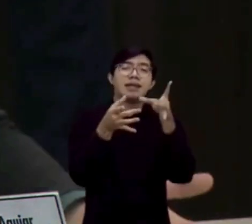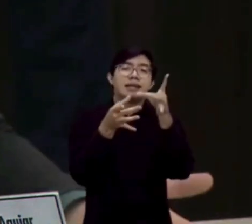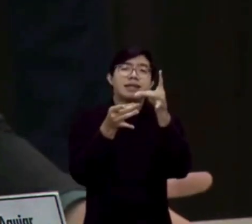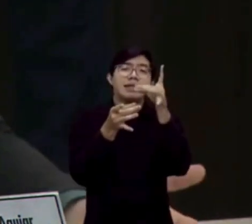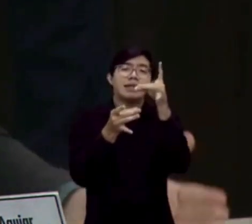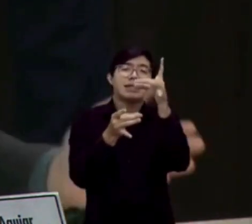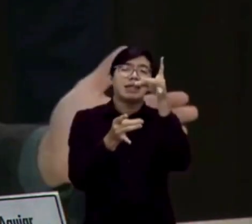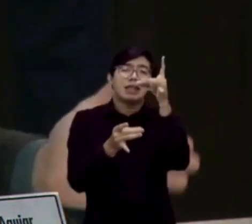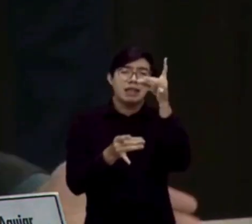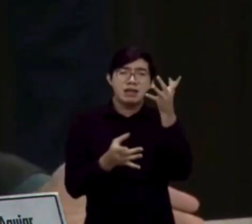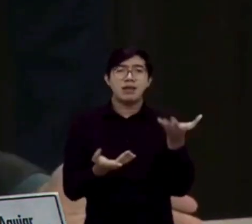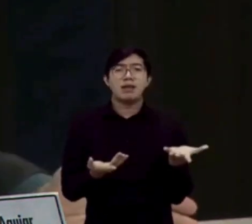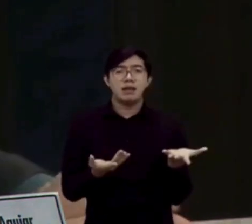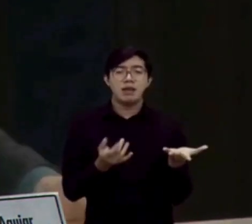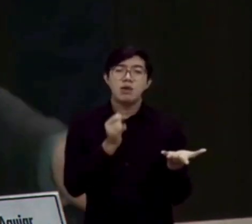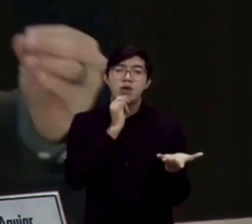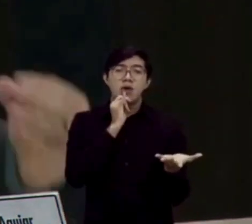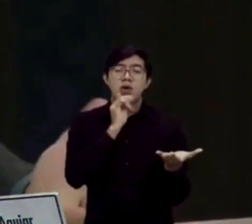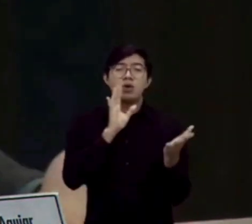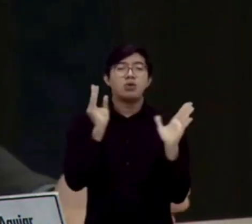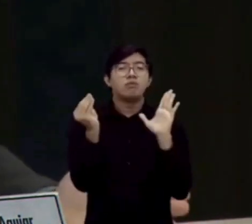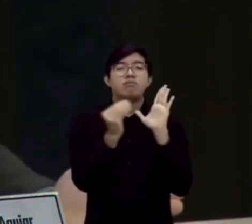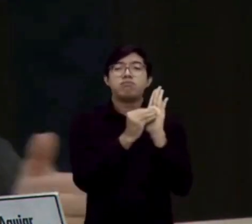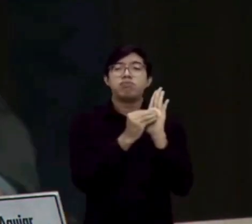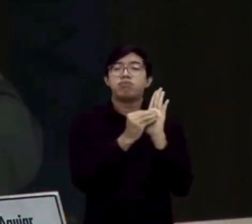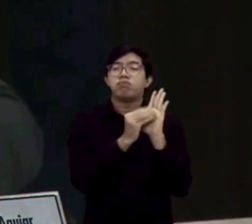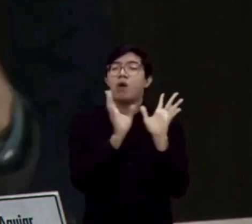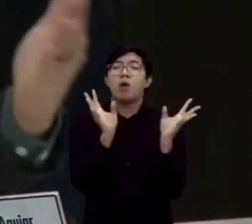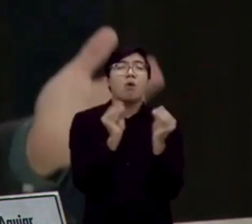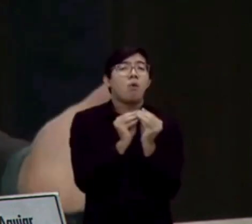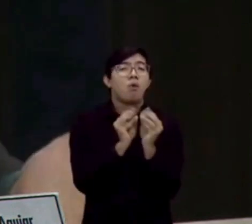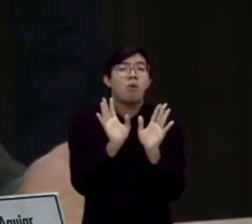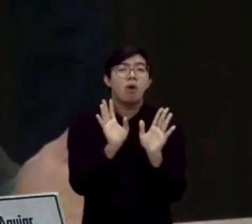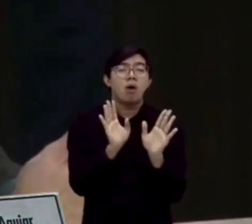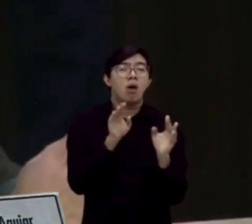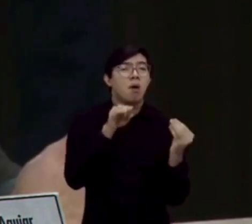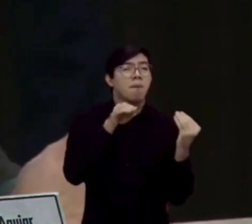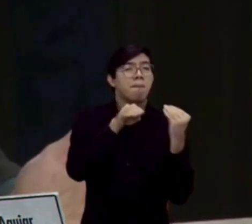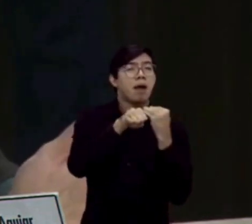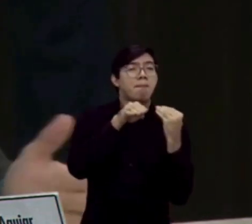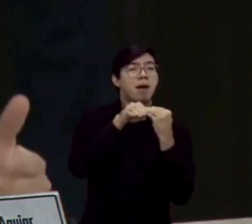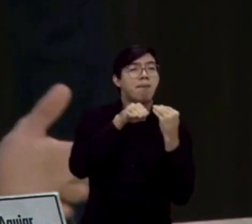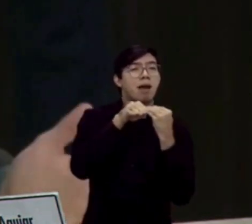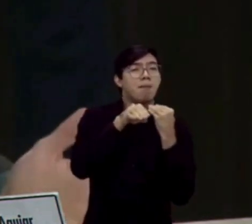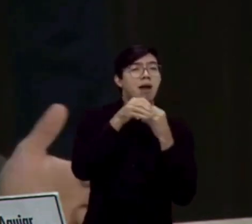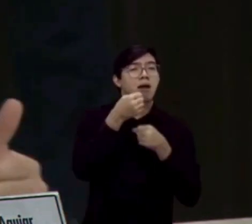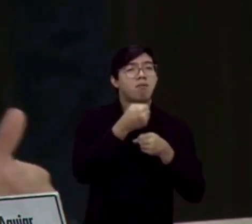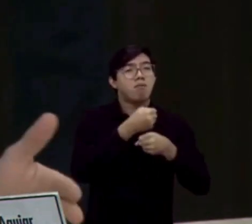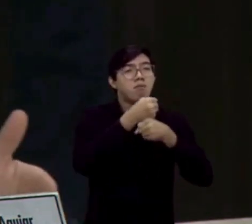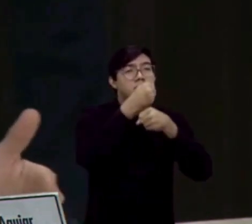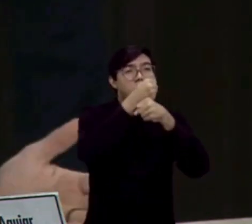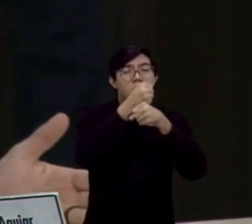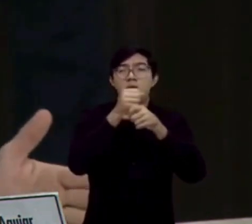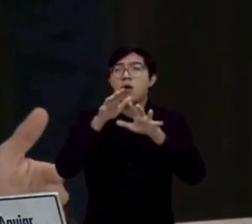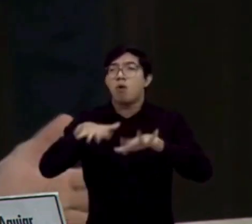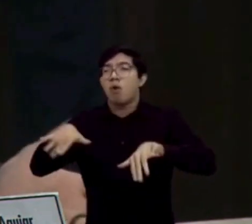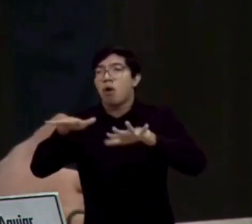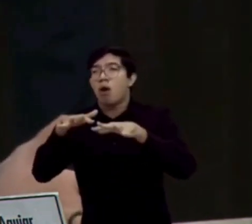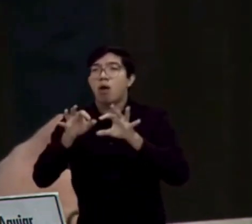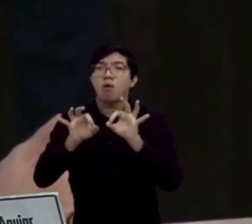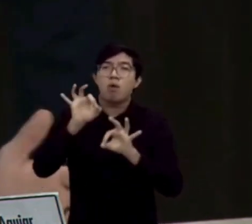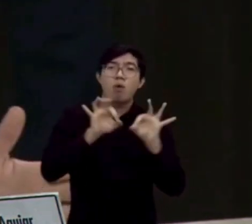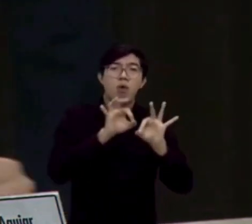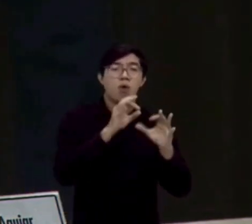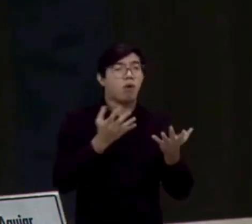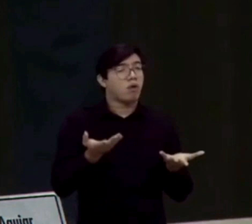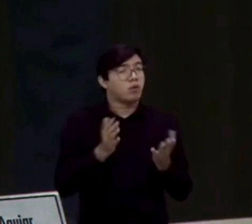é mobilidade e urbanização, ponto. E a gente fica aqui num breu, sem saber exatamente qual